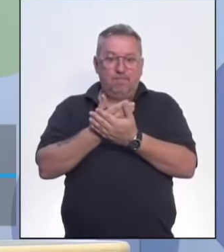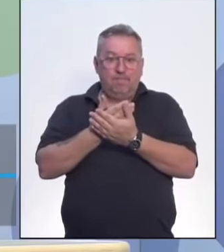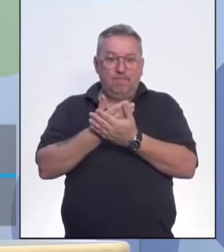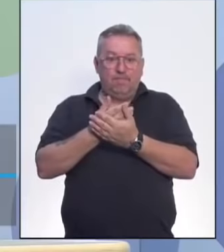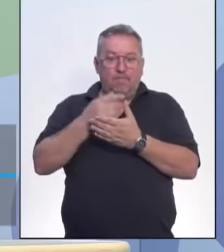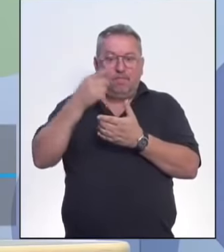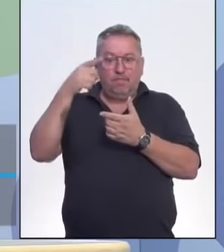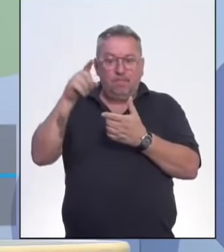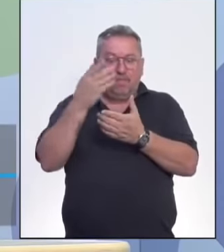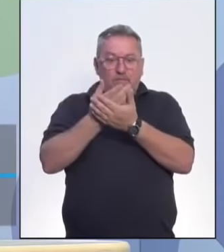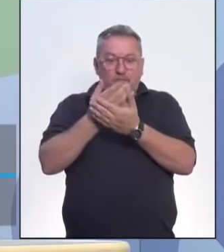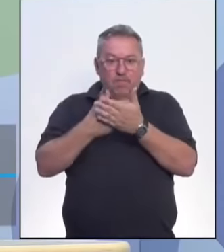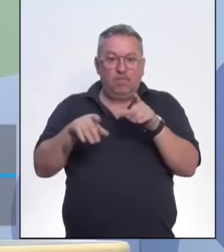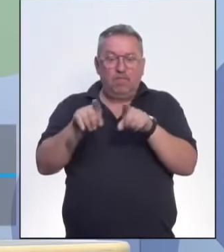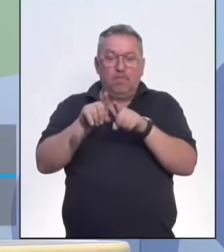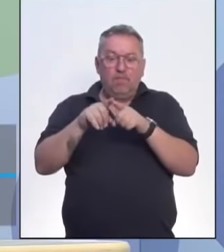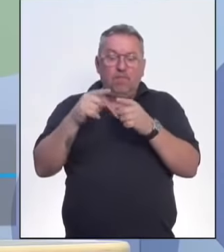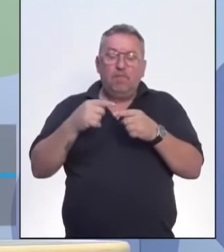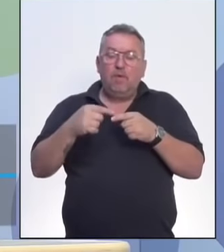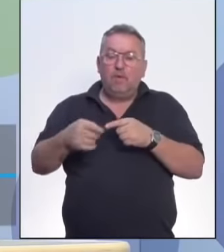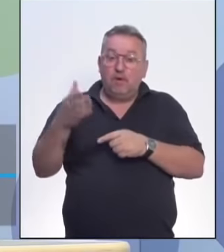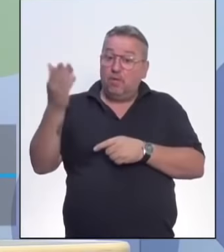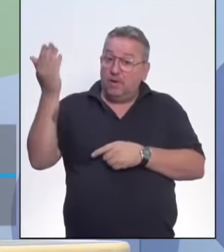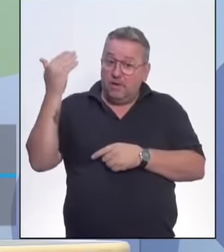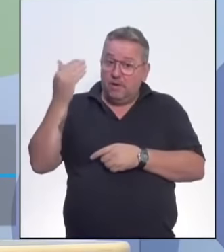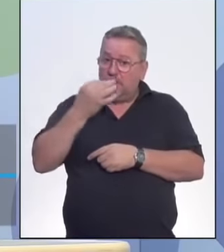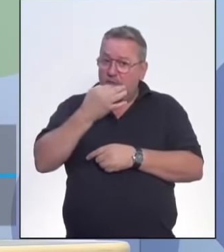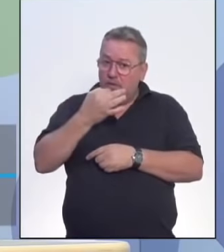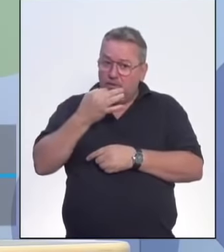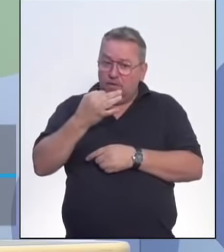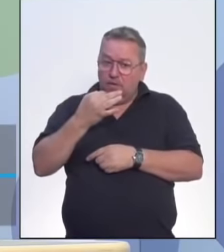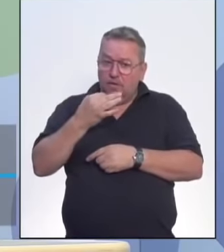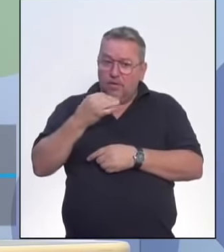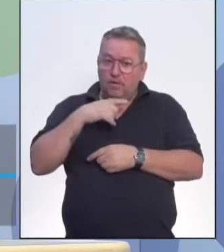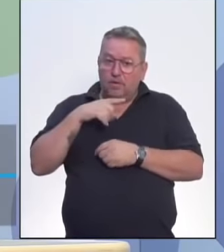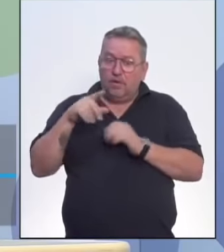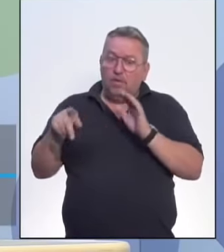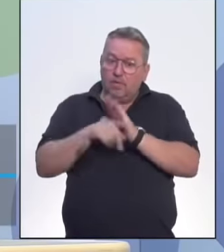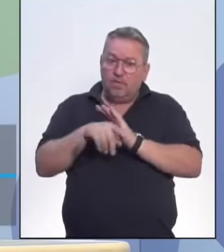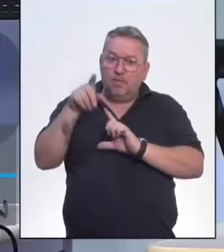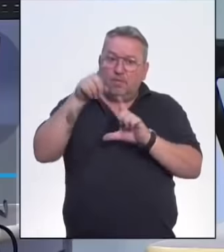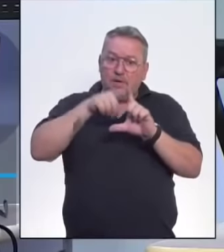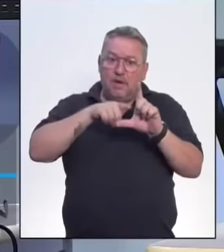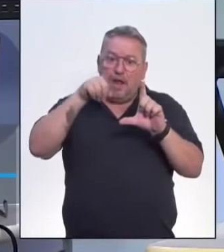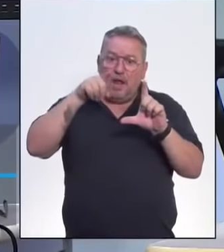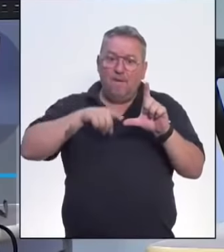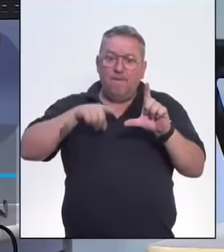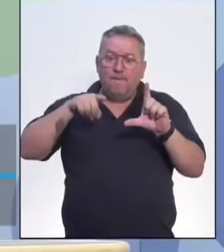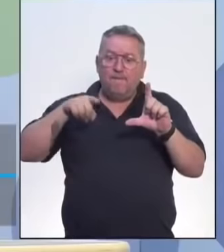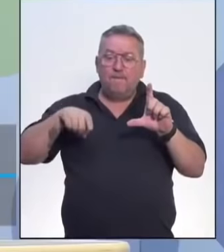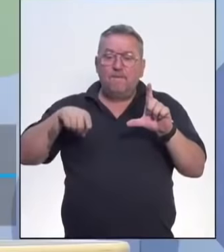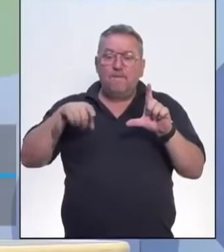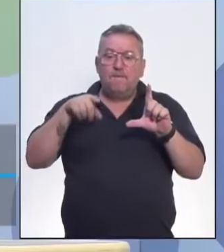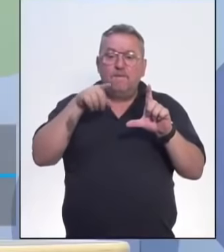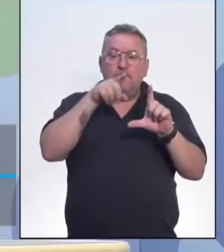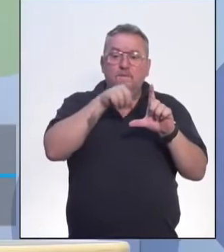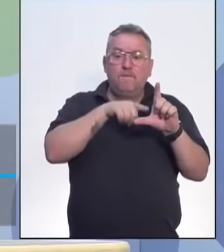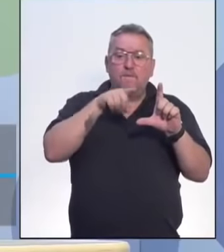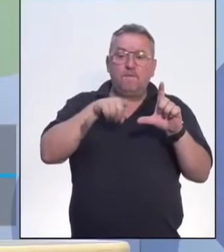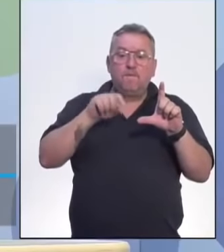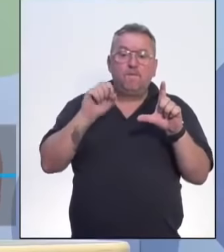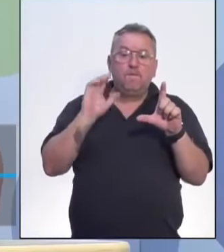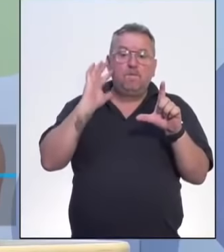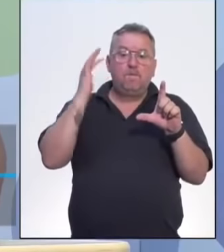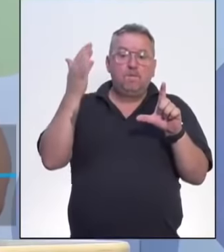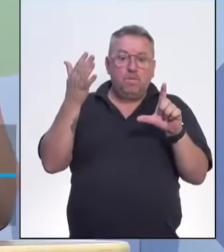as últimas aulas, as aulas da semana passada, se eu não me engano, que foram sobre gráfico. Perfeito. E o gráfico, o que acontece,